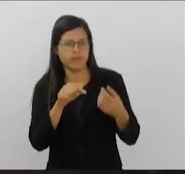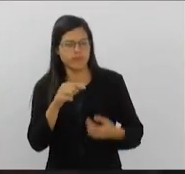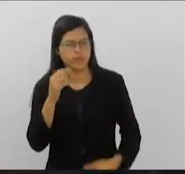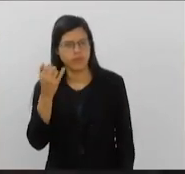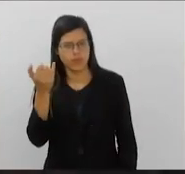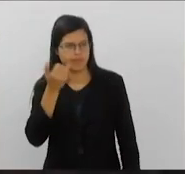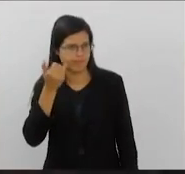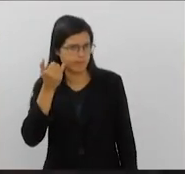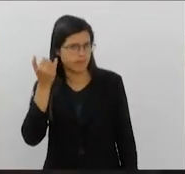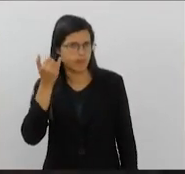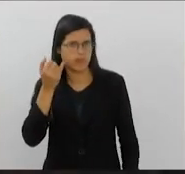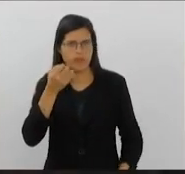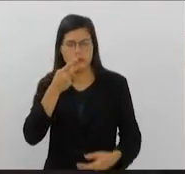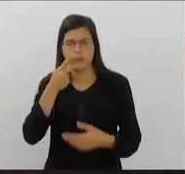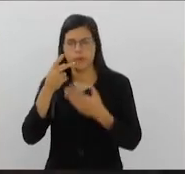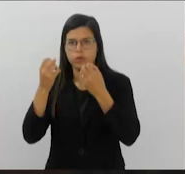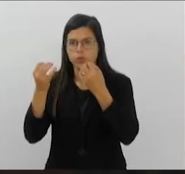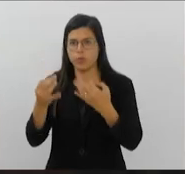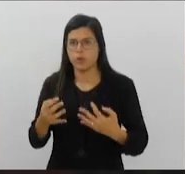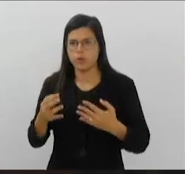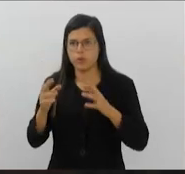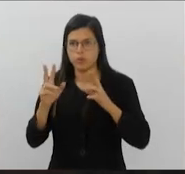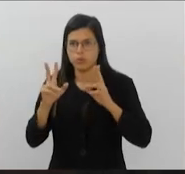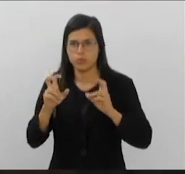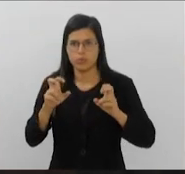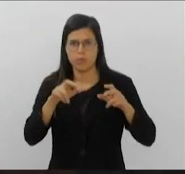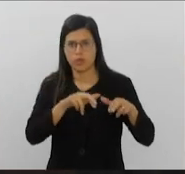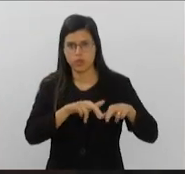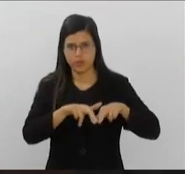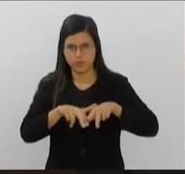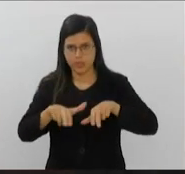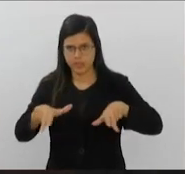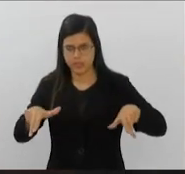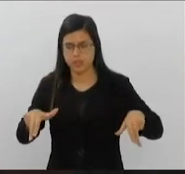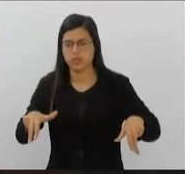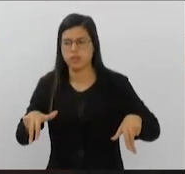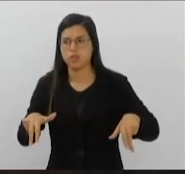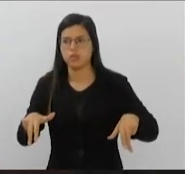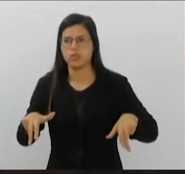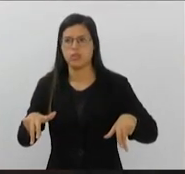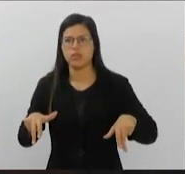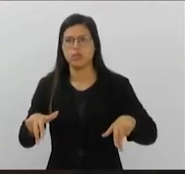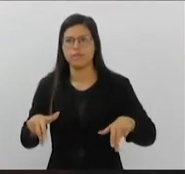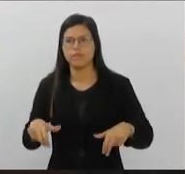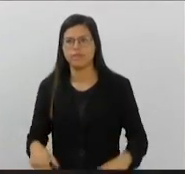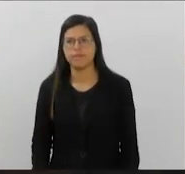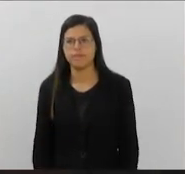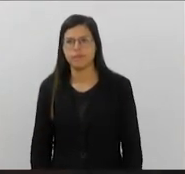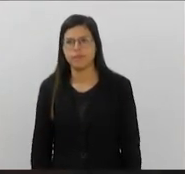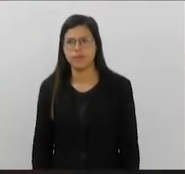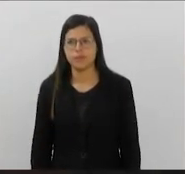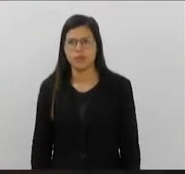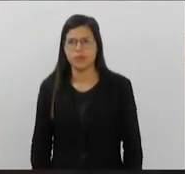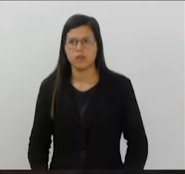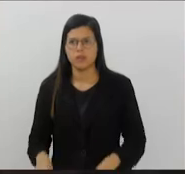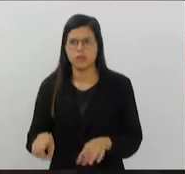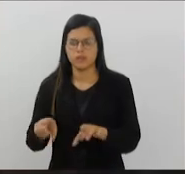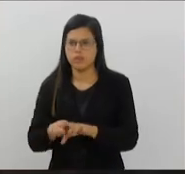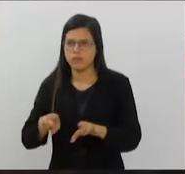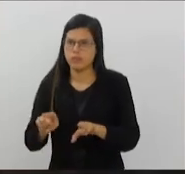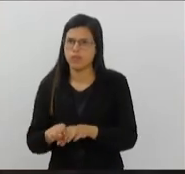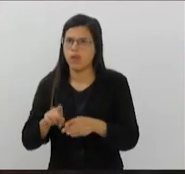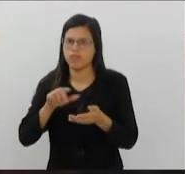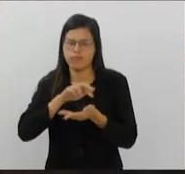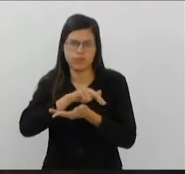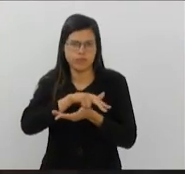diversidade, e diversidade nos traz o conceito de pluralidade,